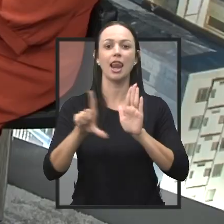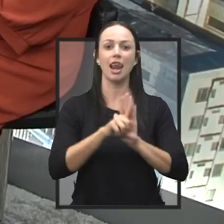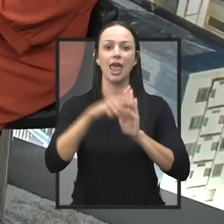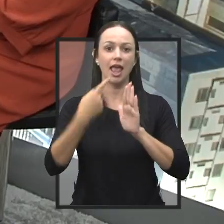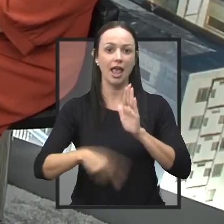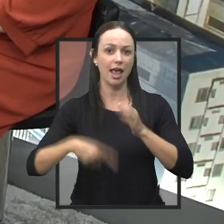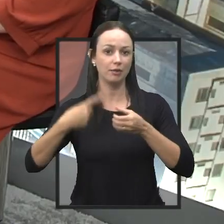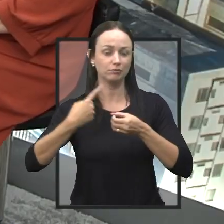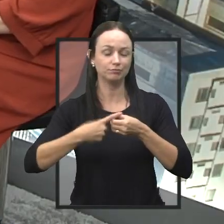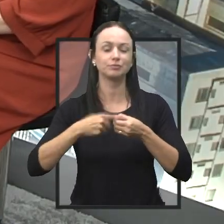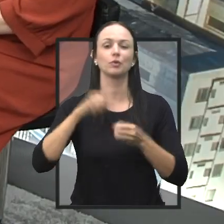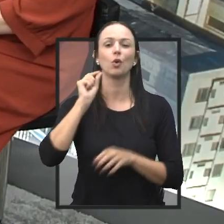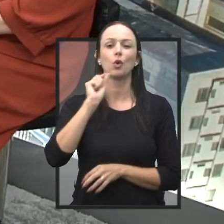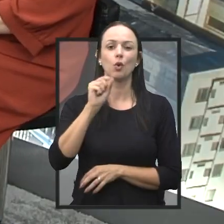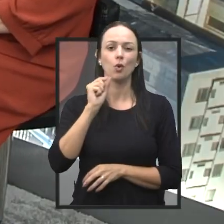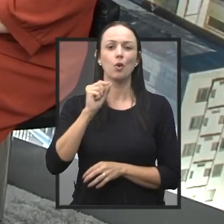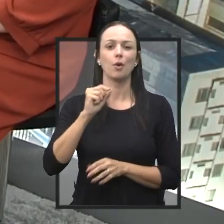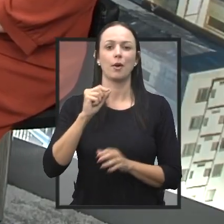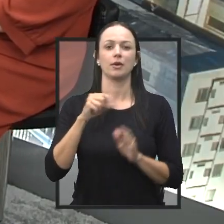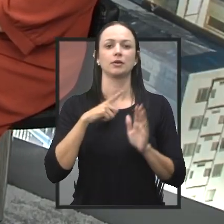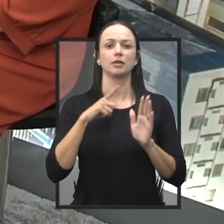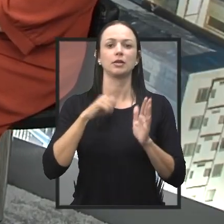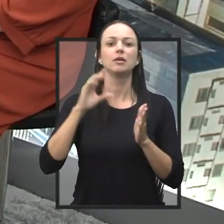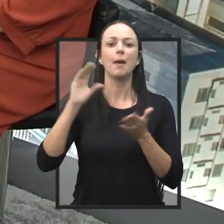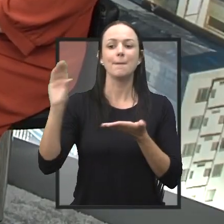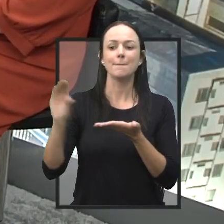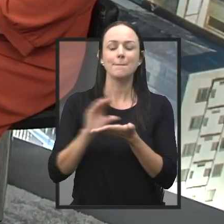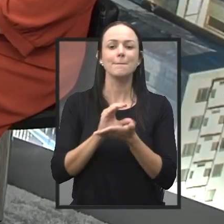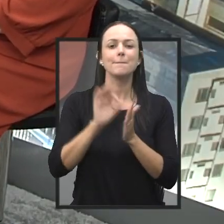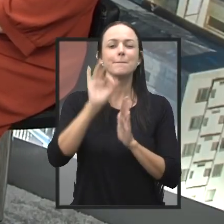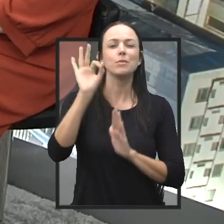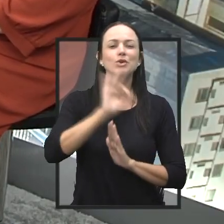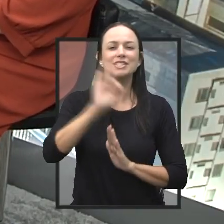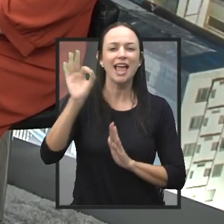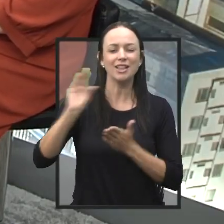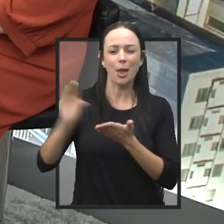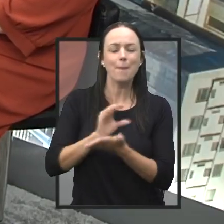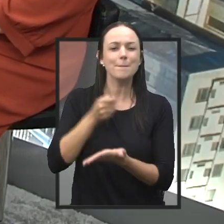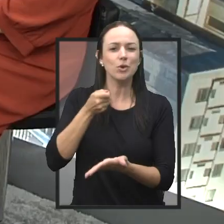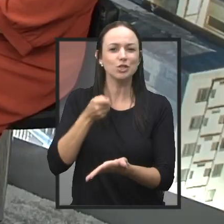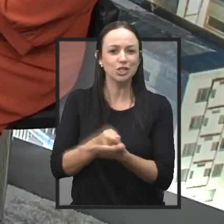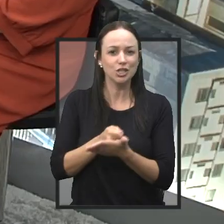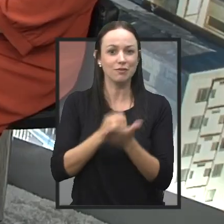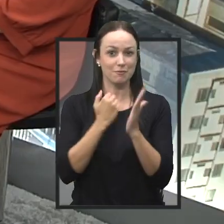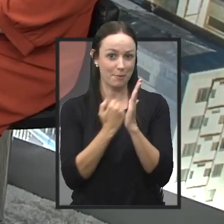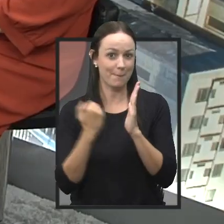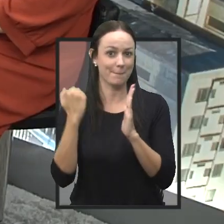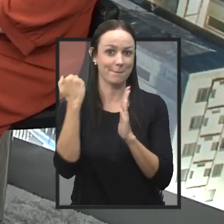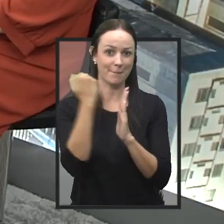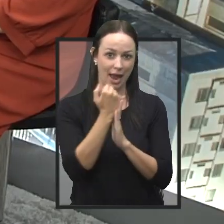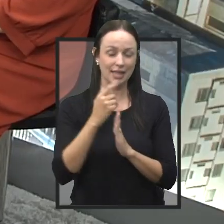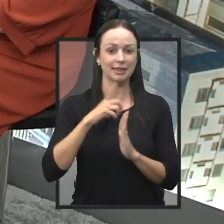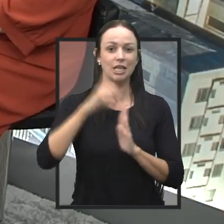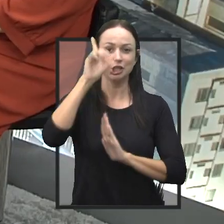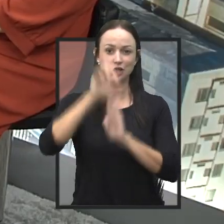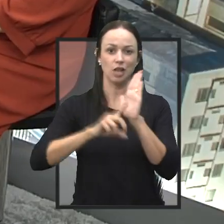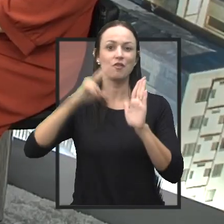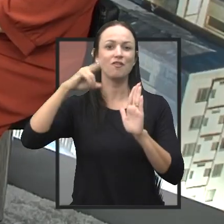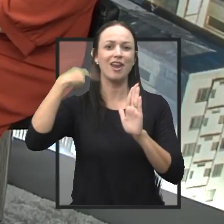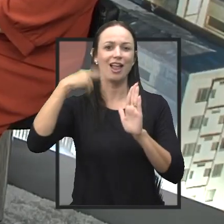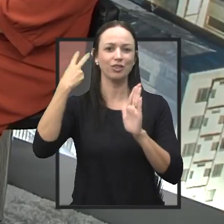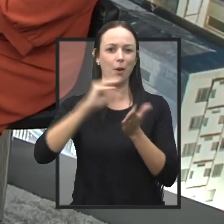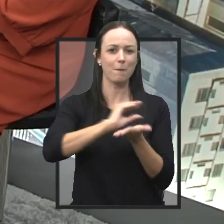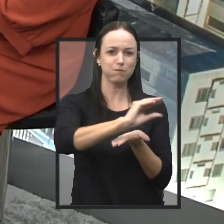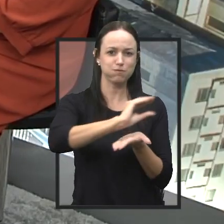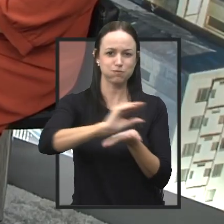que pretende aumentar aquele percentual das emendas impositivas que os vereadores têm direito no orçamento municipal. A